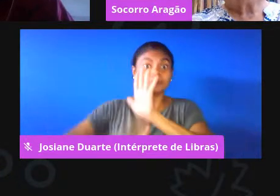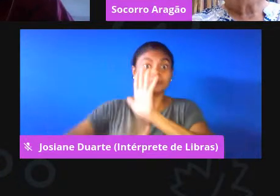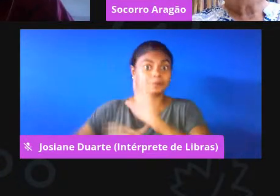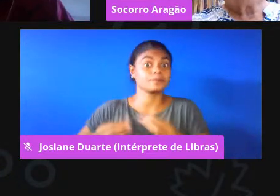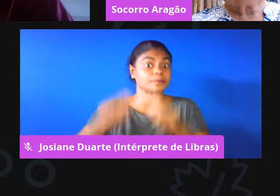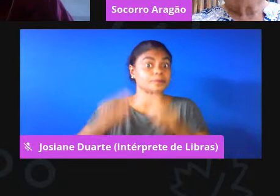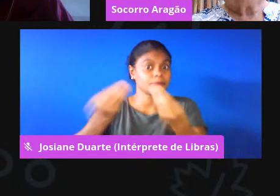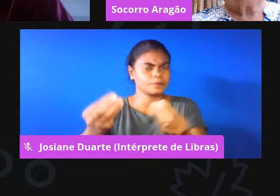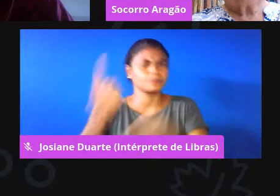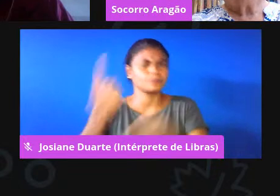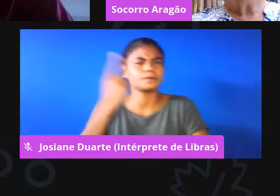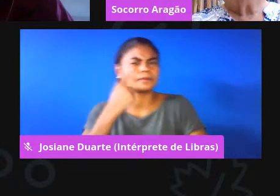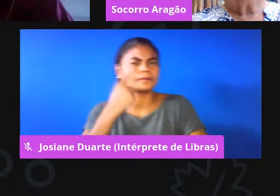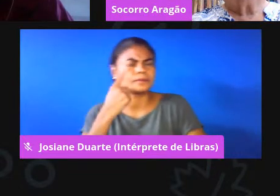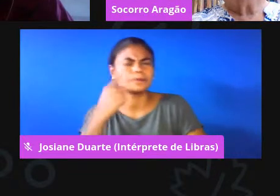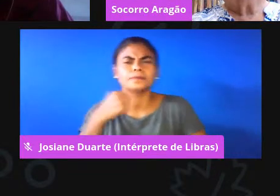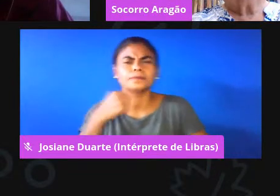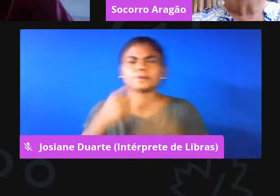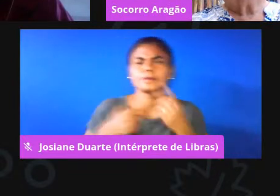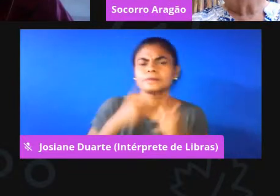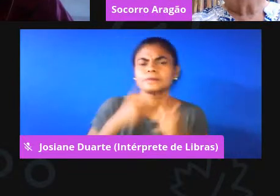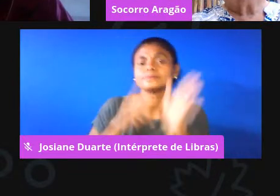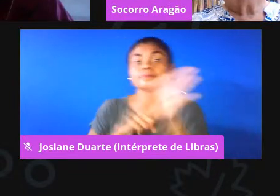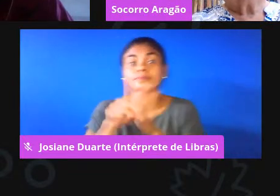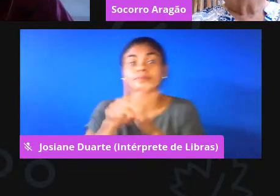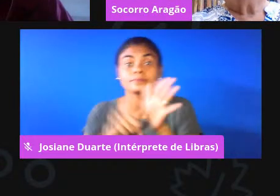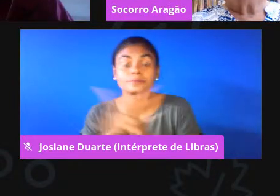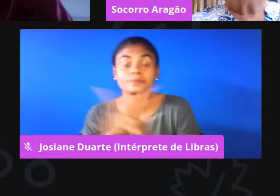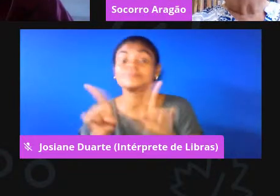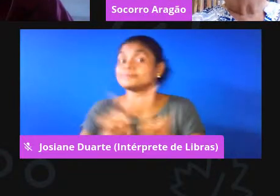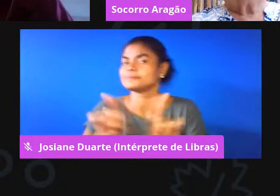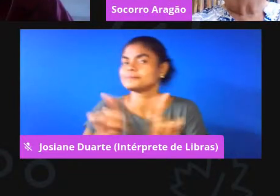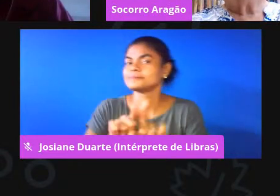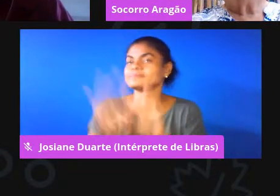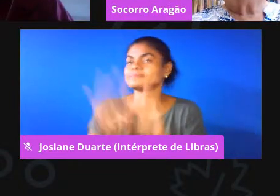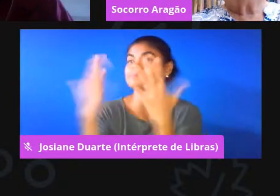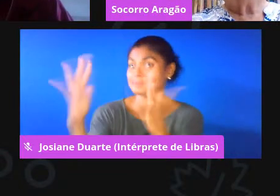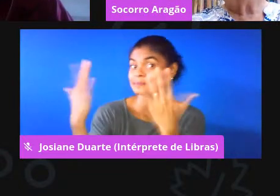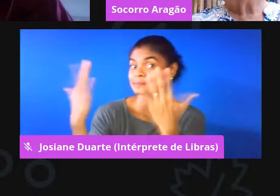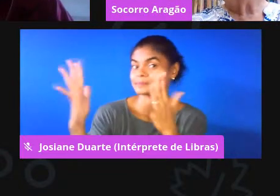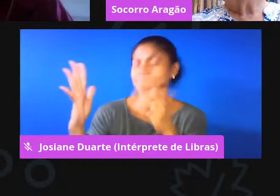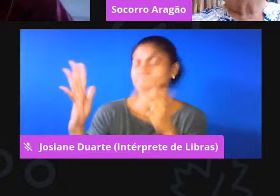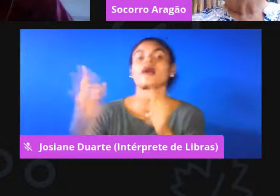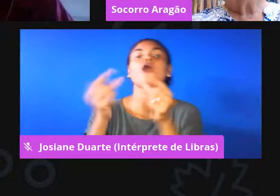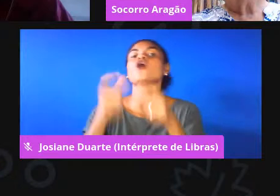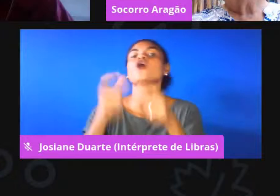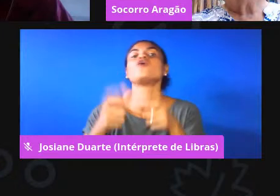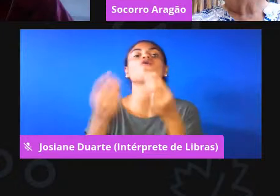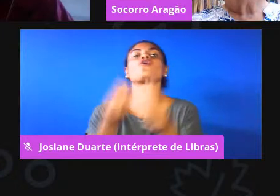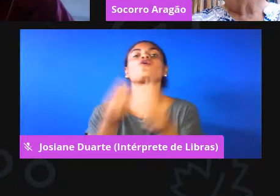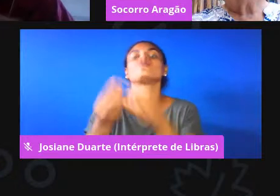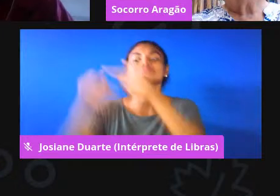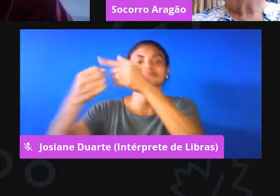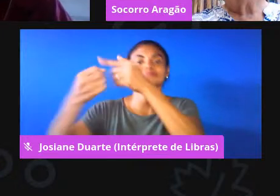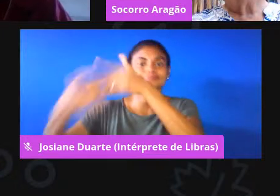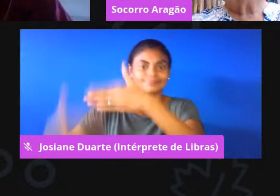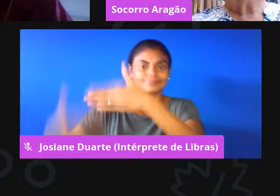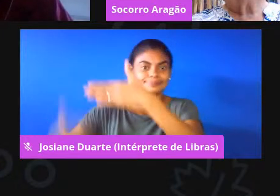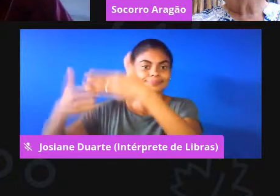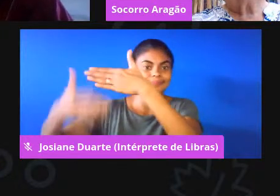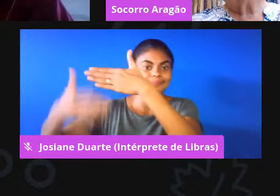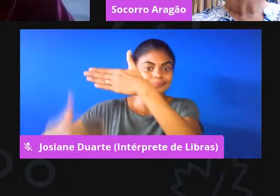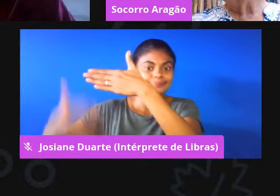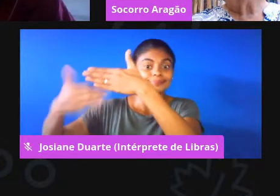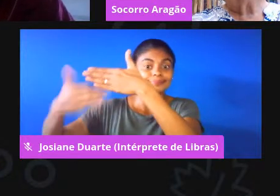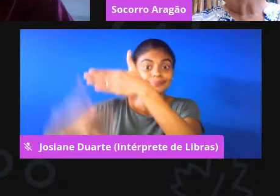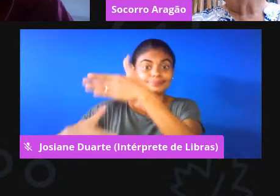dúvidas, perguntas, comentários e, por que não, elogios, nós vamos colocar no chat, vocês podem colocar no chat, que a qualquer momento nós